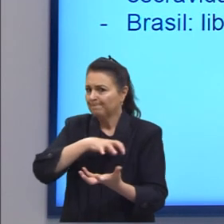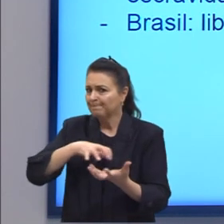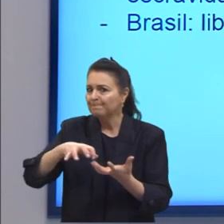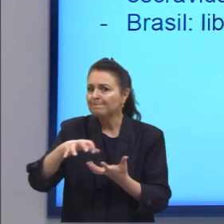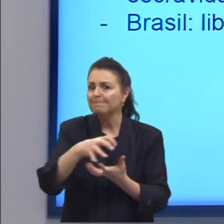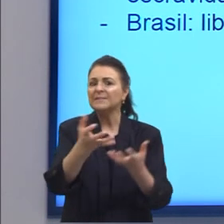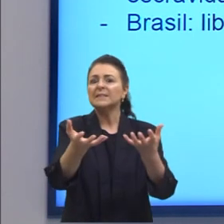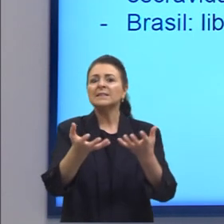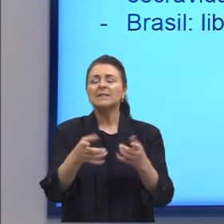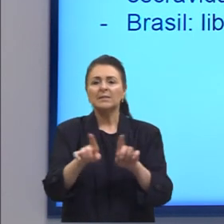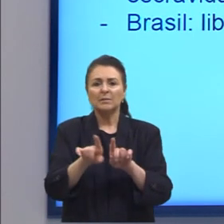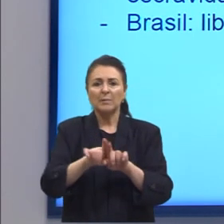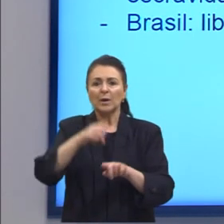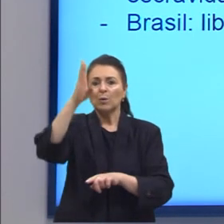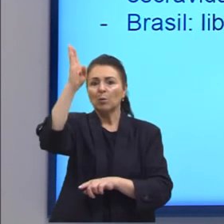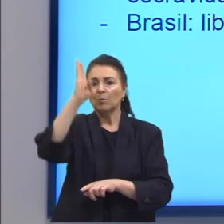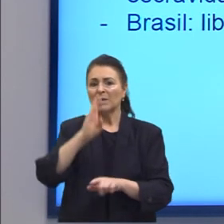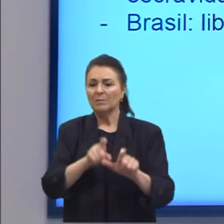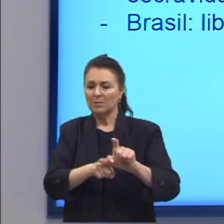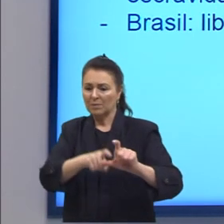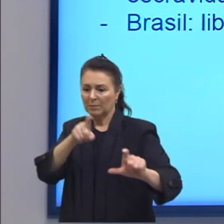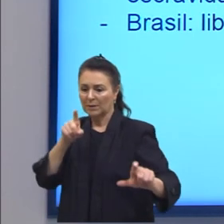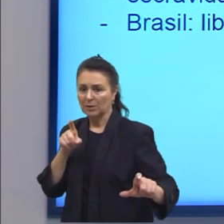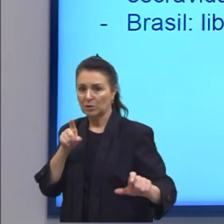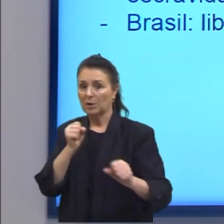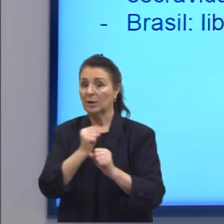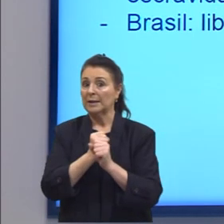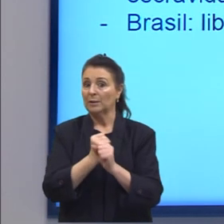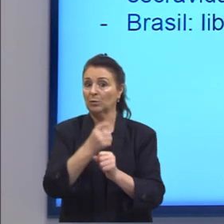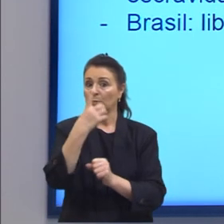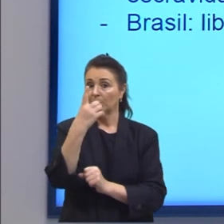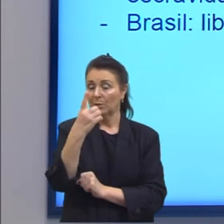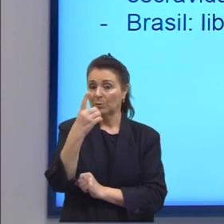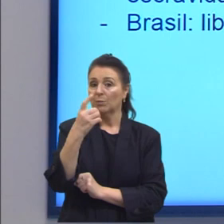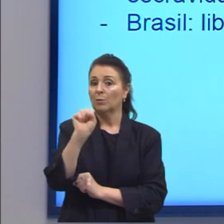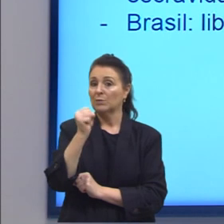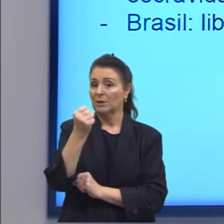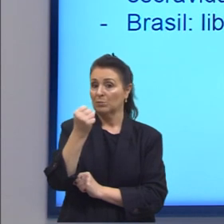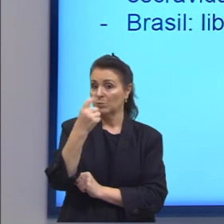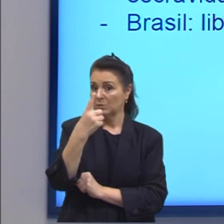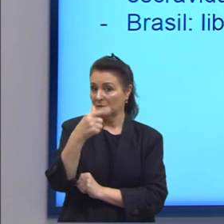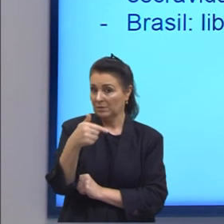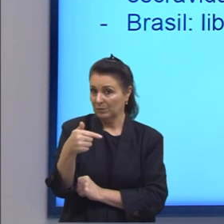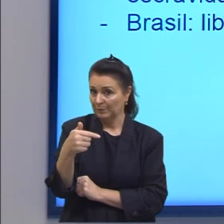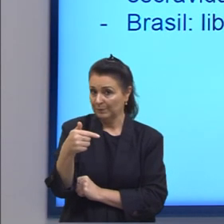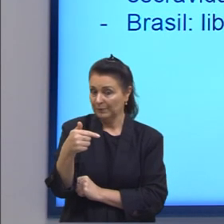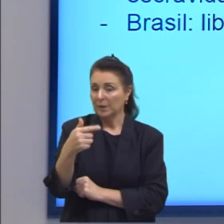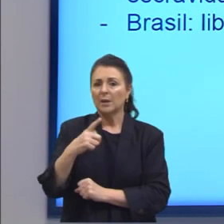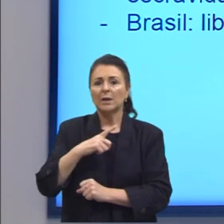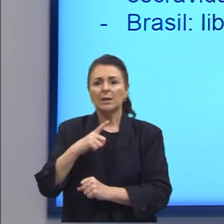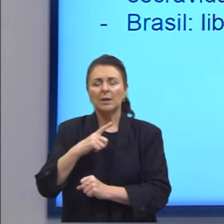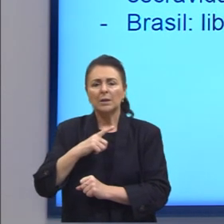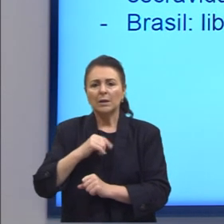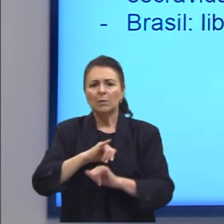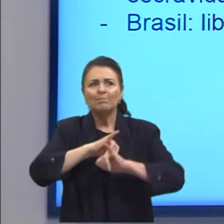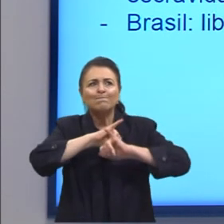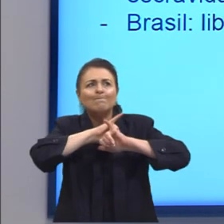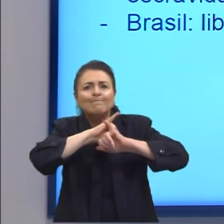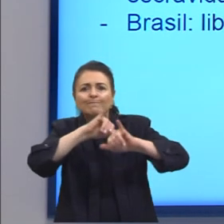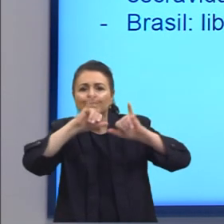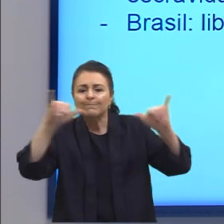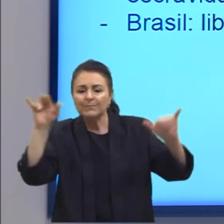o Brasil independente já em 1827 e eles tentam tornar o Brasil independente e proclamar uma